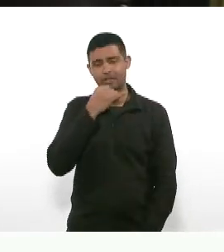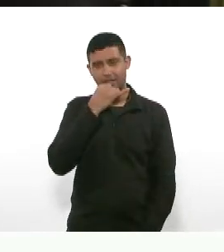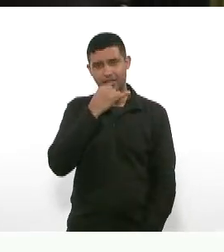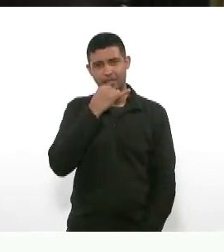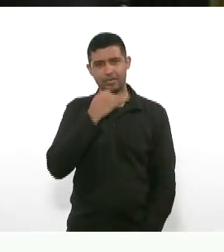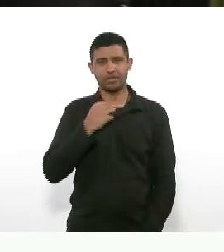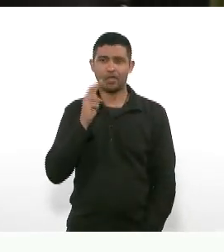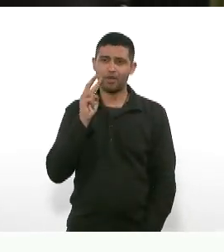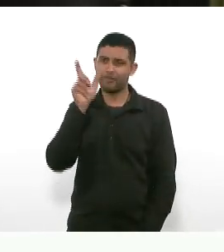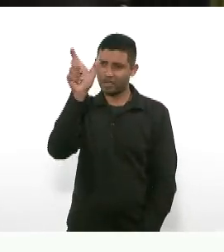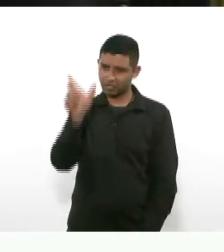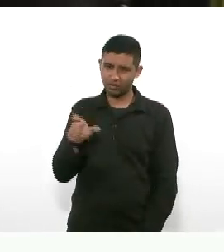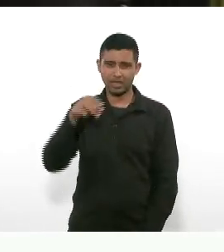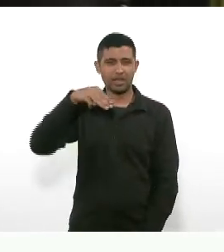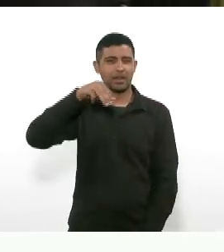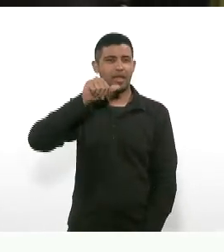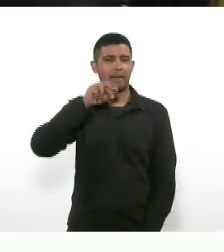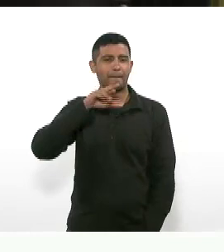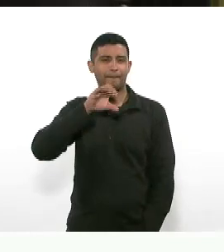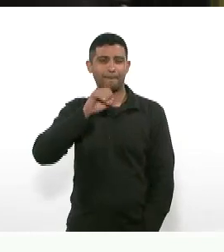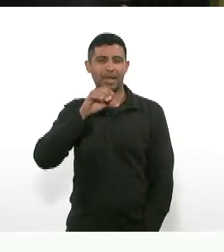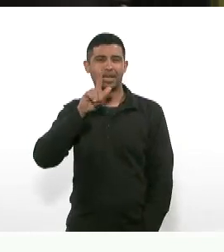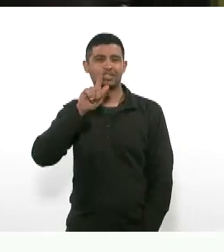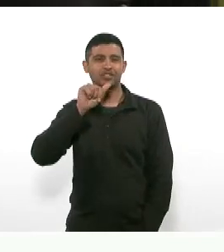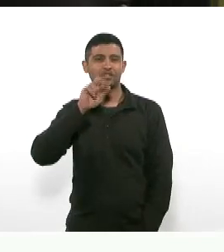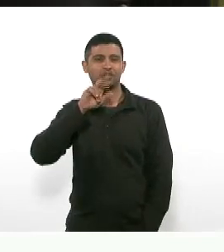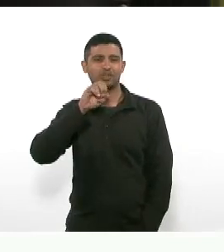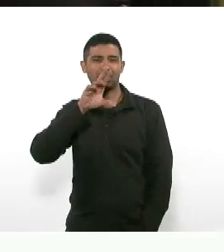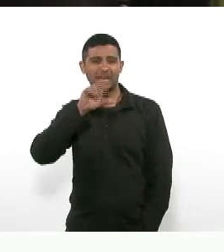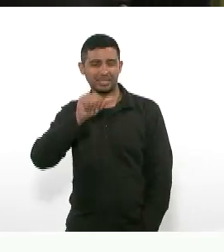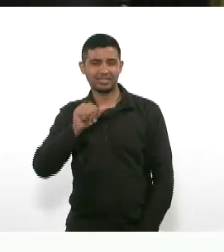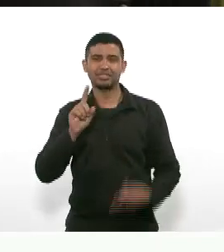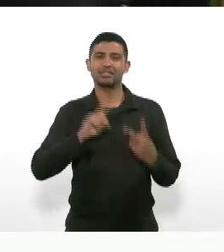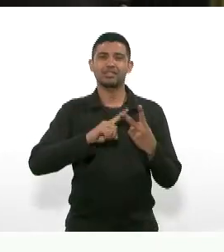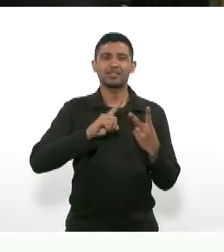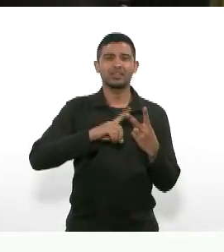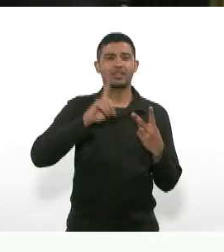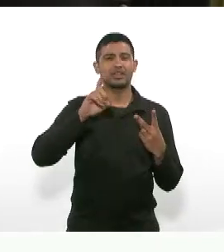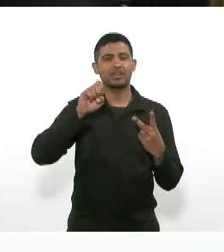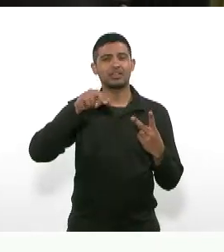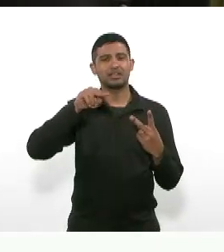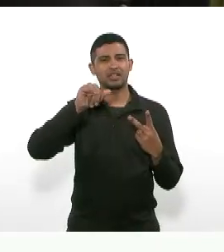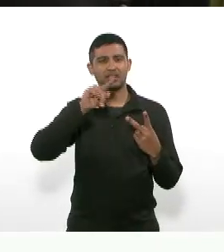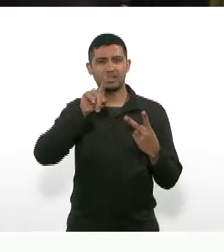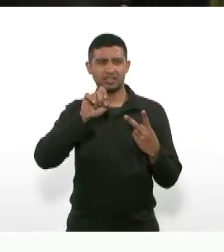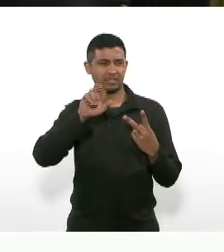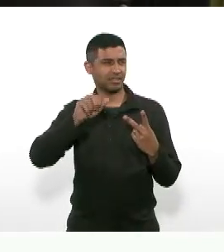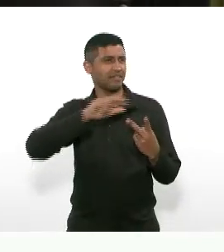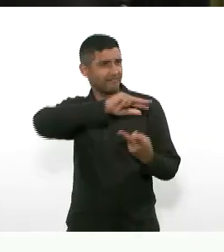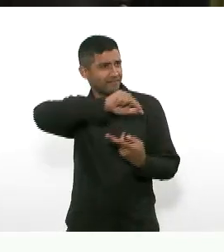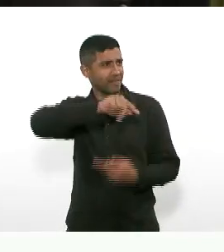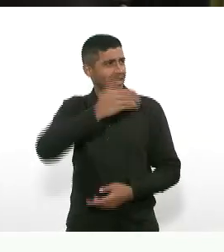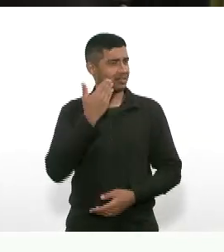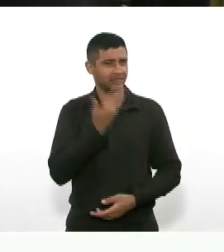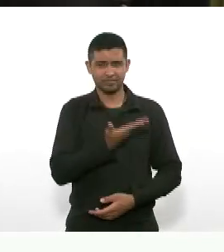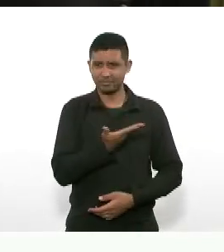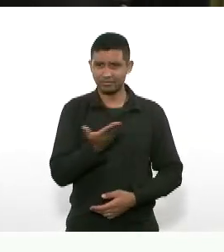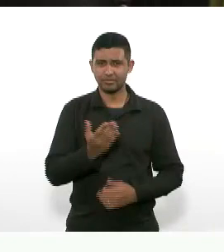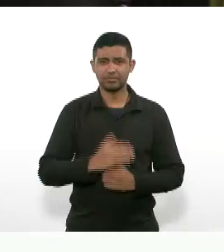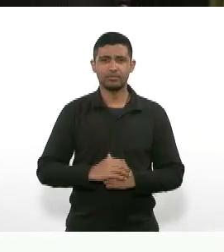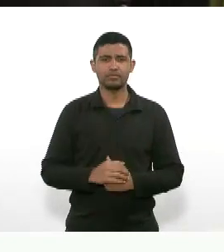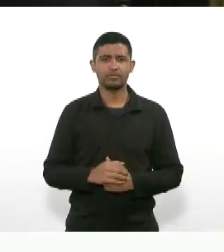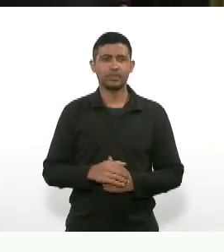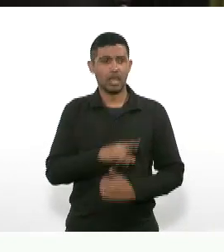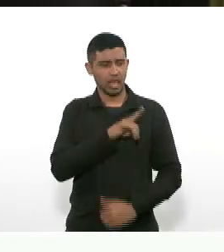Márcio Garcia, né, e tanto a doutora Denise, né, e tantas outras pessoas aqui que estão